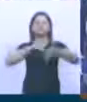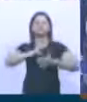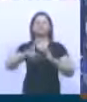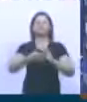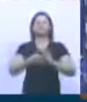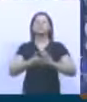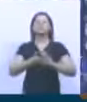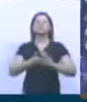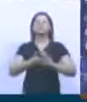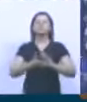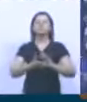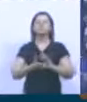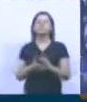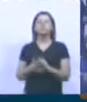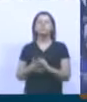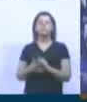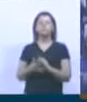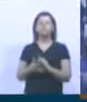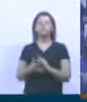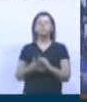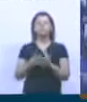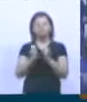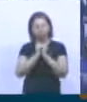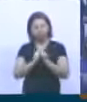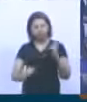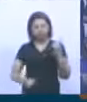está aqui.